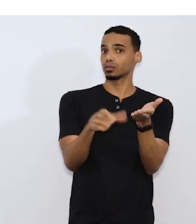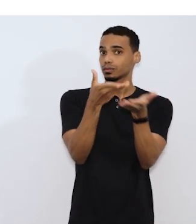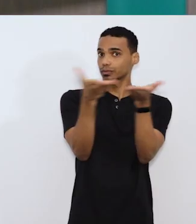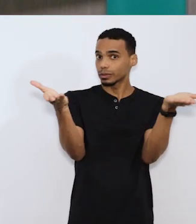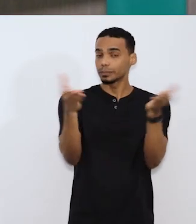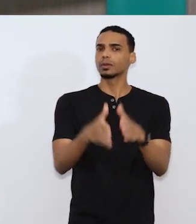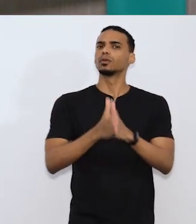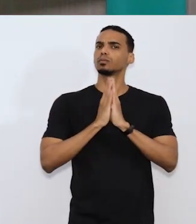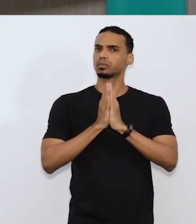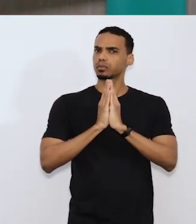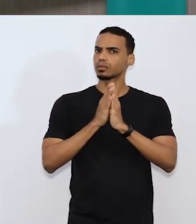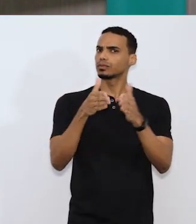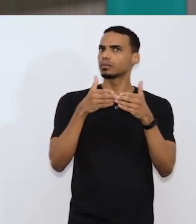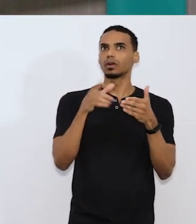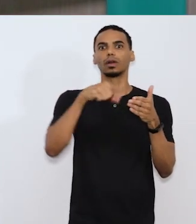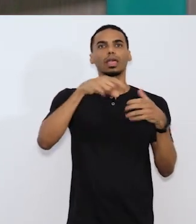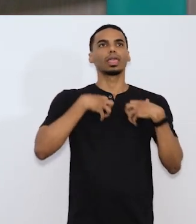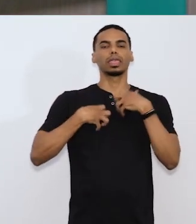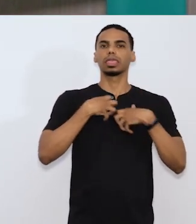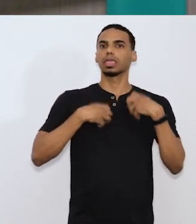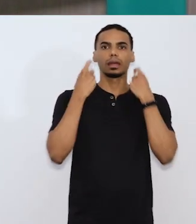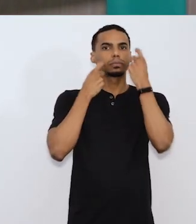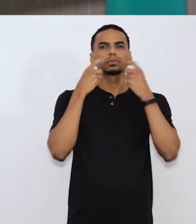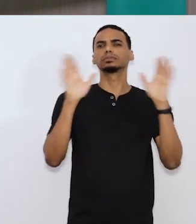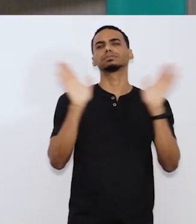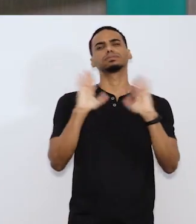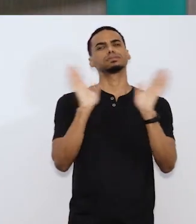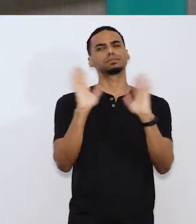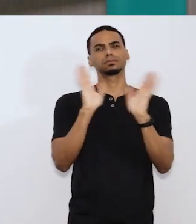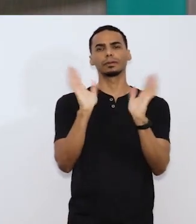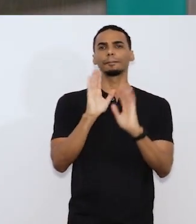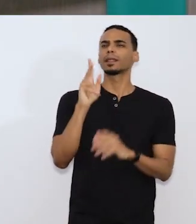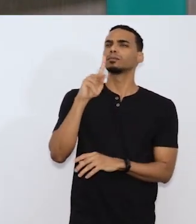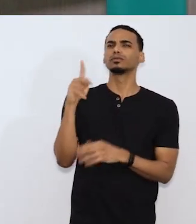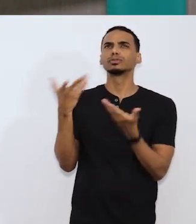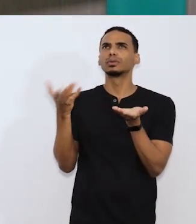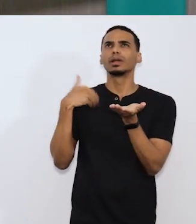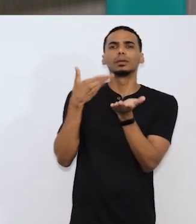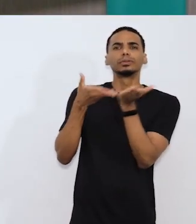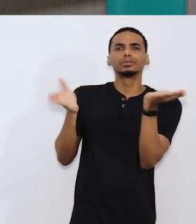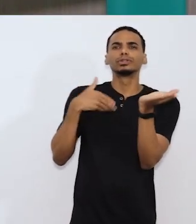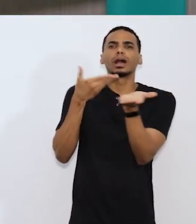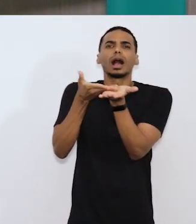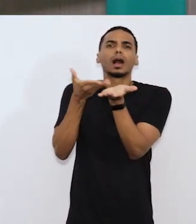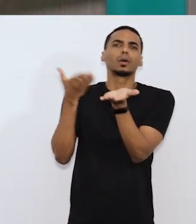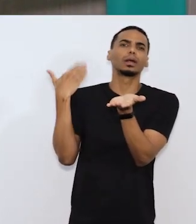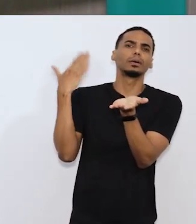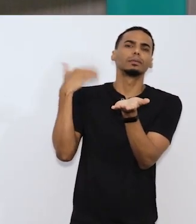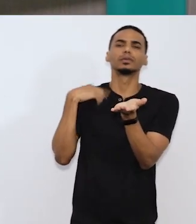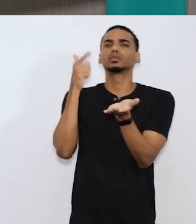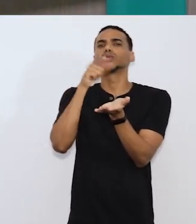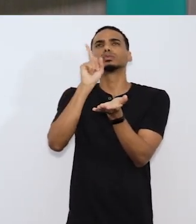vocês. Por favor, não se desesperem, não fiquem preocupados. Professora Viviane, eu perdi as aulas anteriores, eu